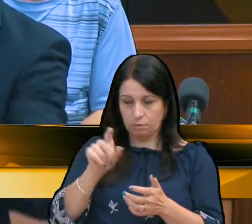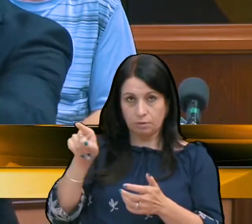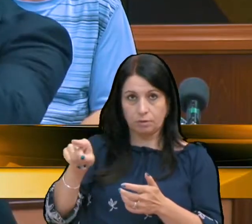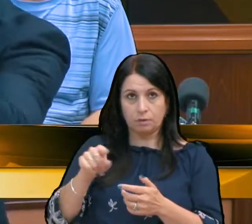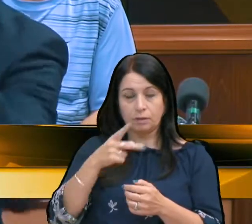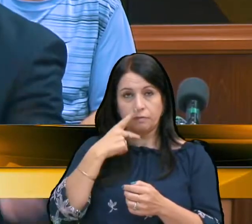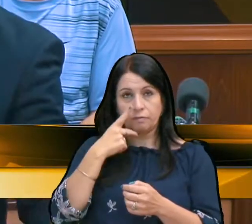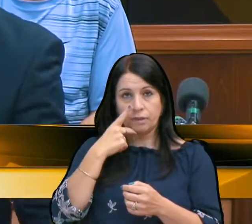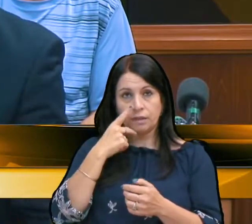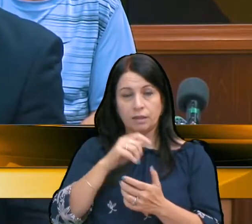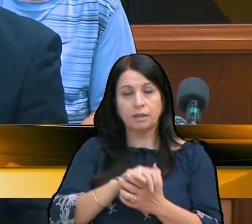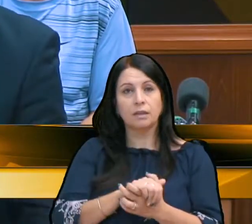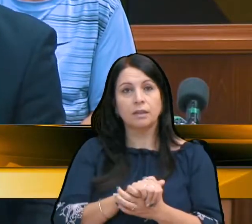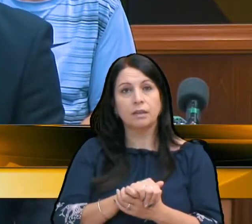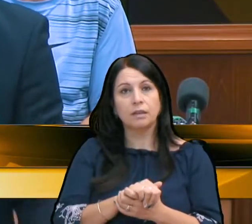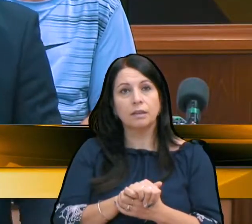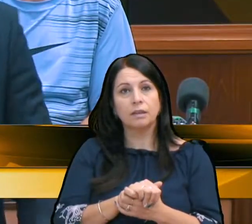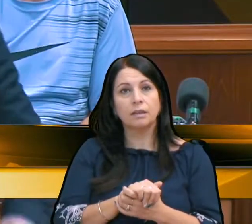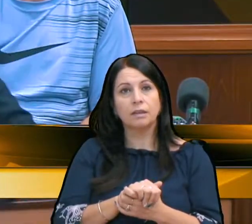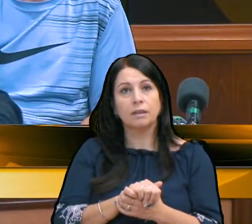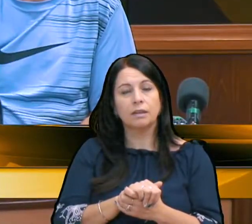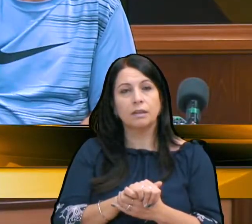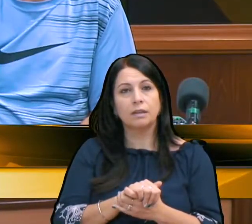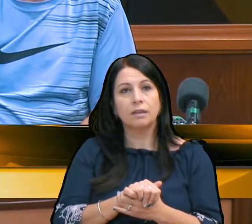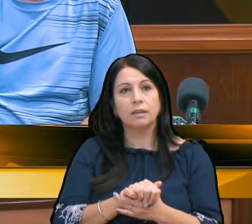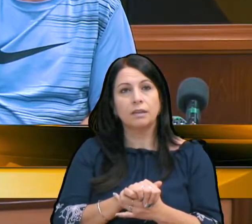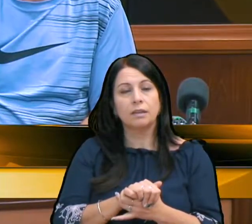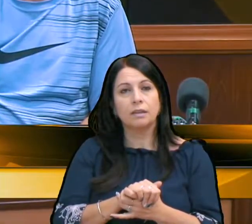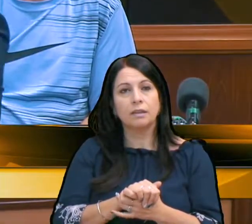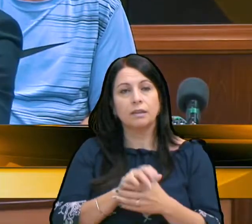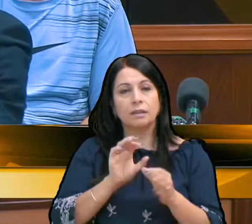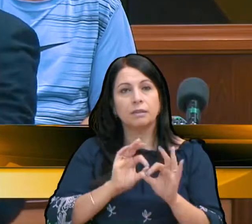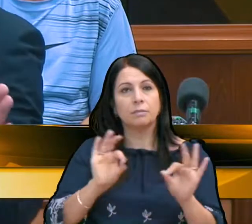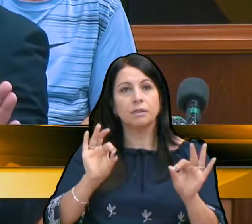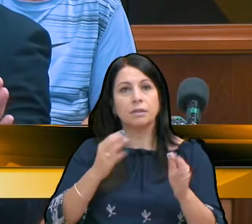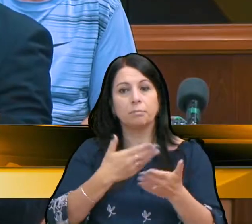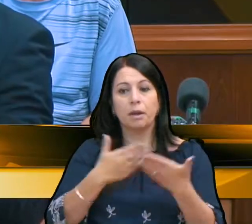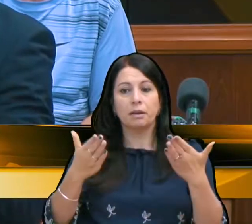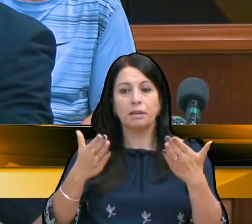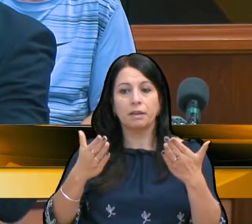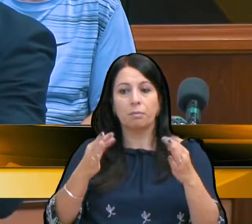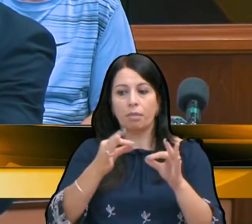ela começou a falar e simplesmente ele perdeu o rumo,